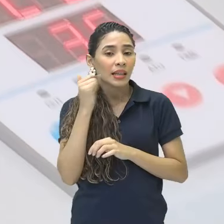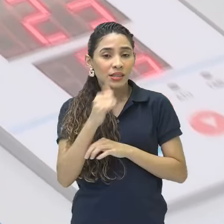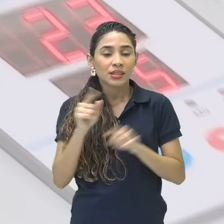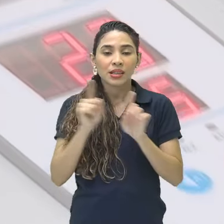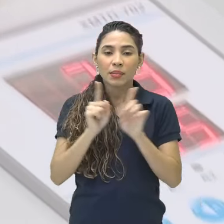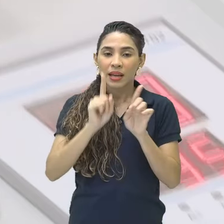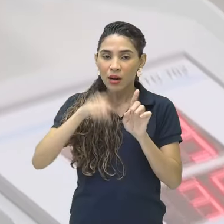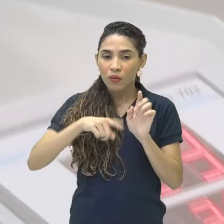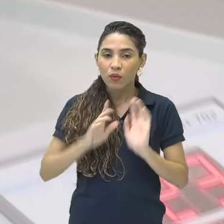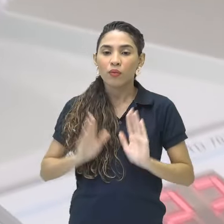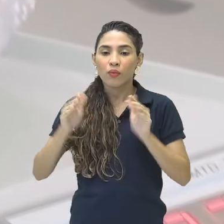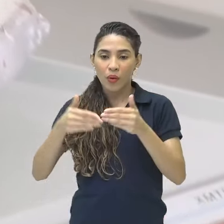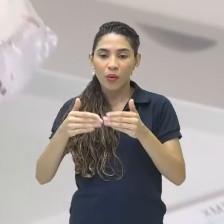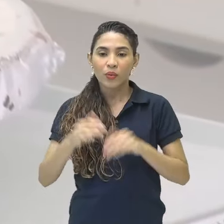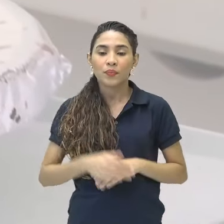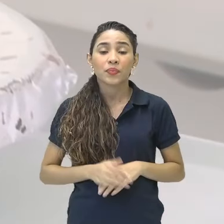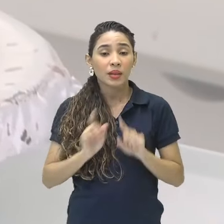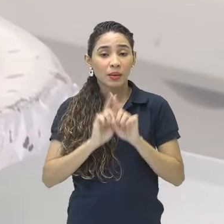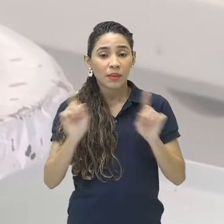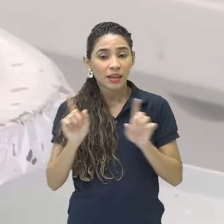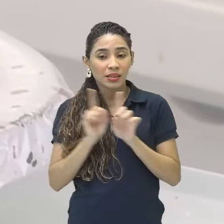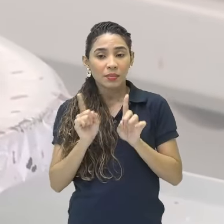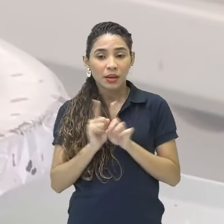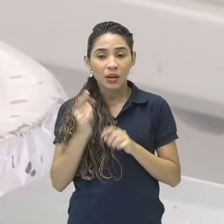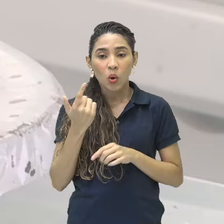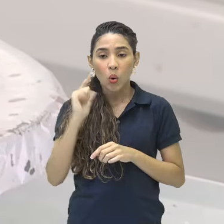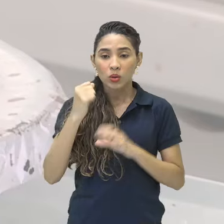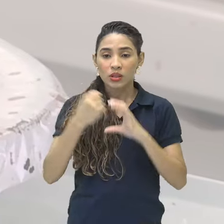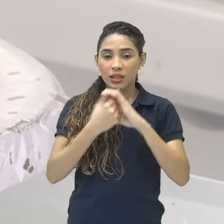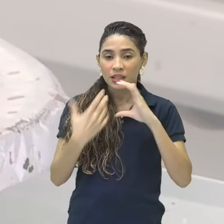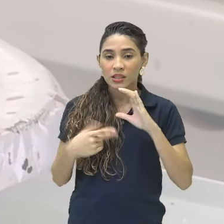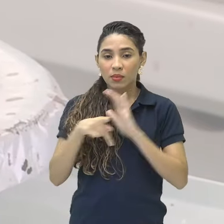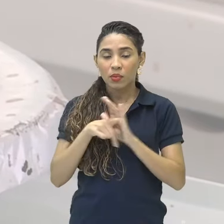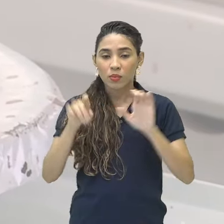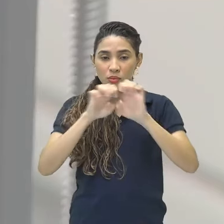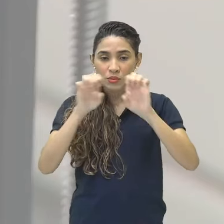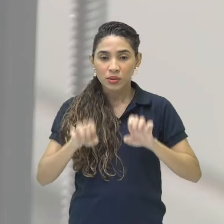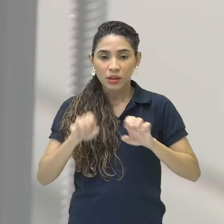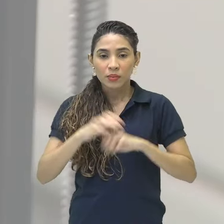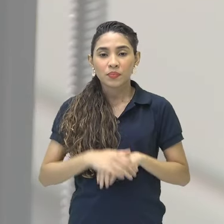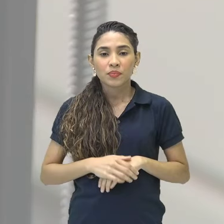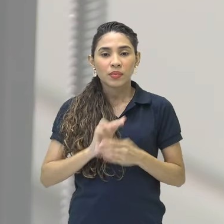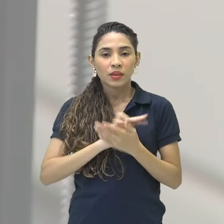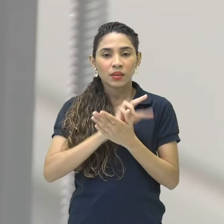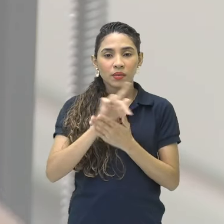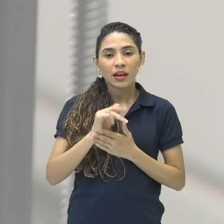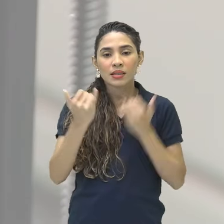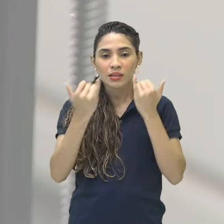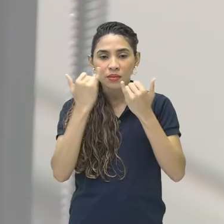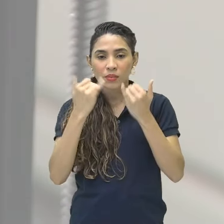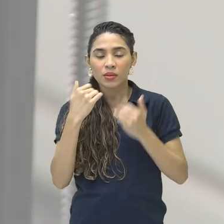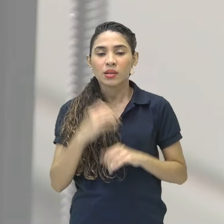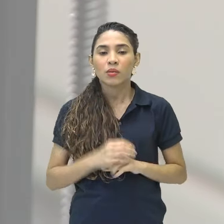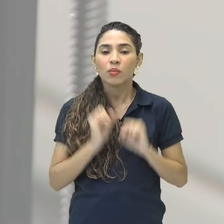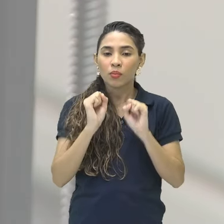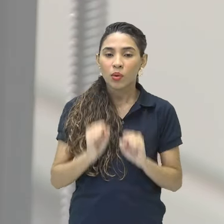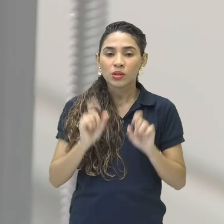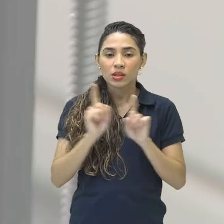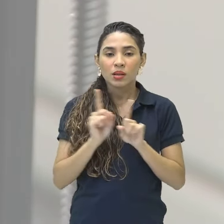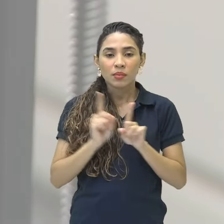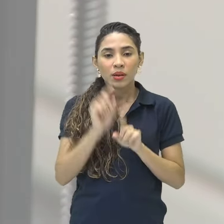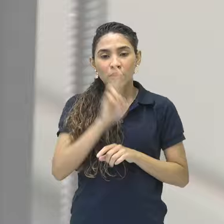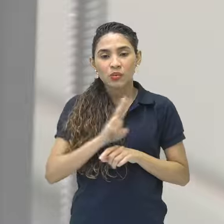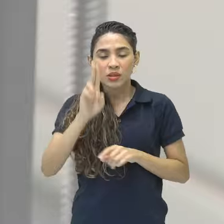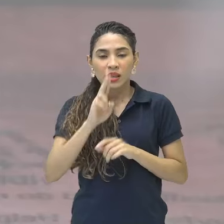nosso laboratório, né, mas também outras propriedades estruturais, né, enfim, várias informações que a gente pode adquirir aí